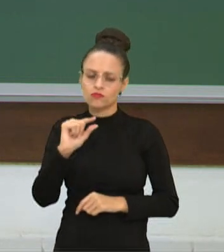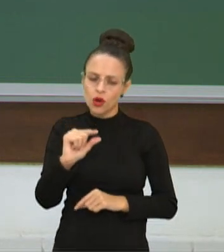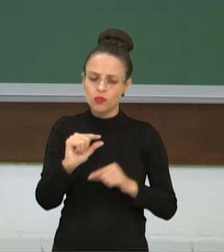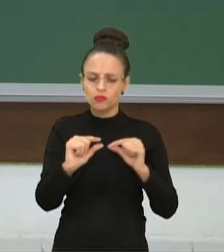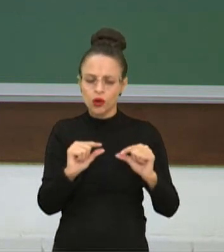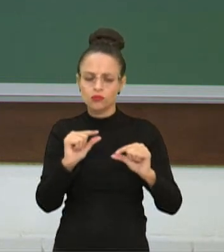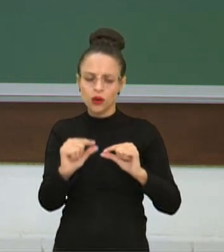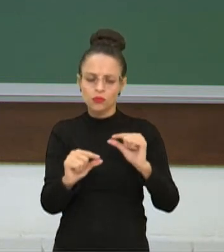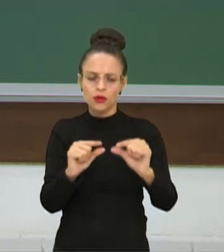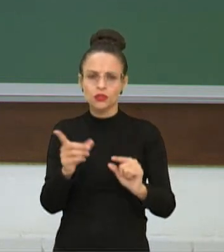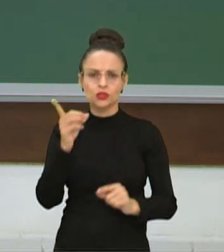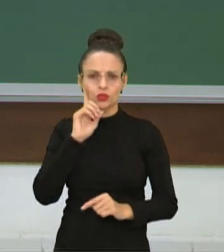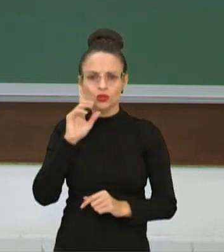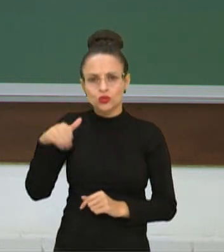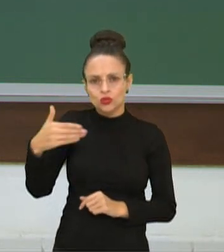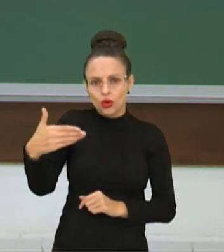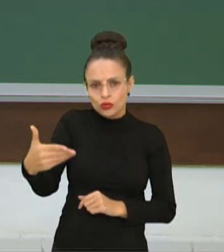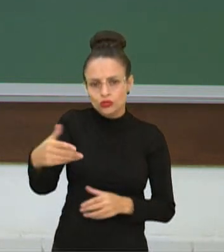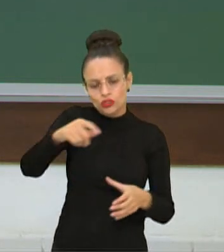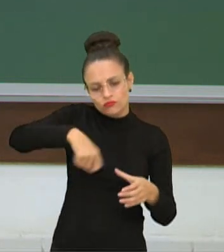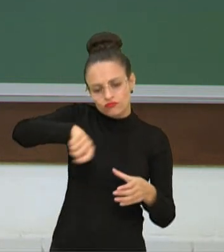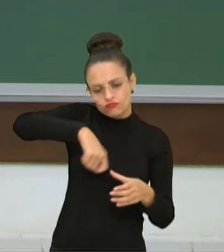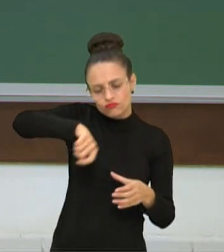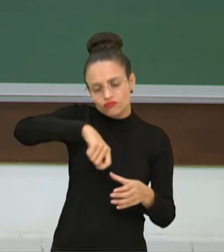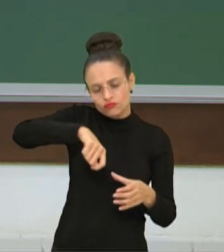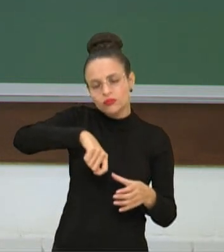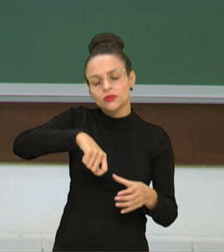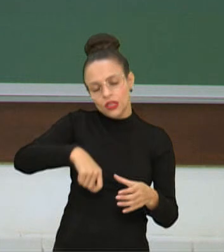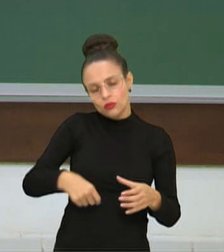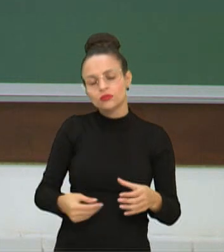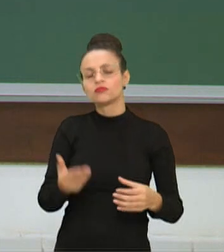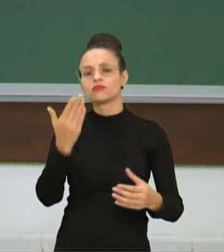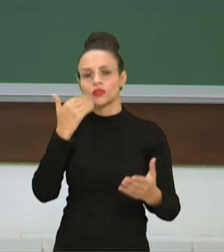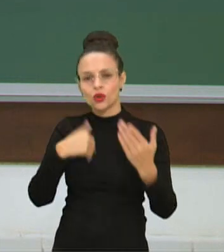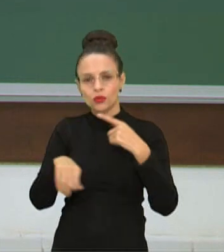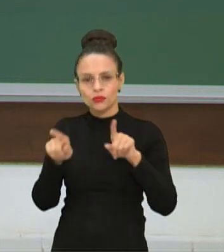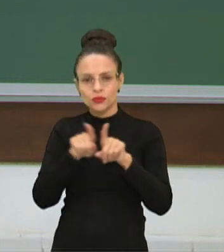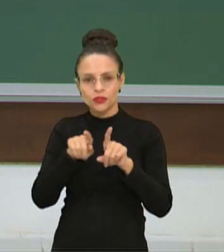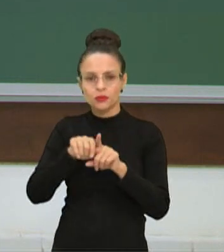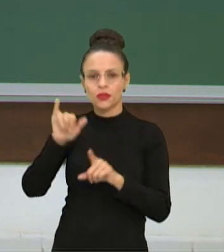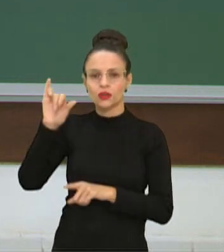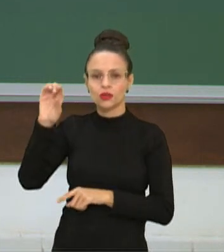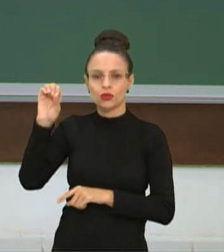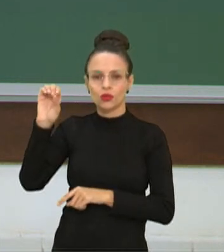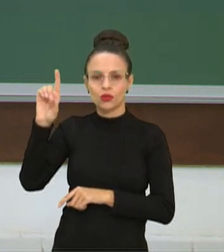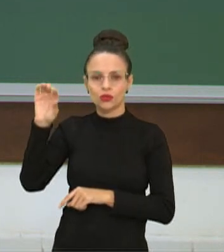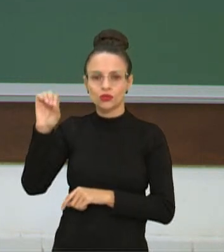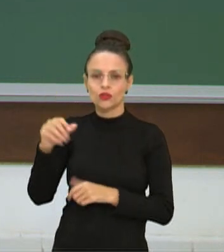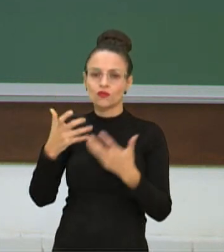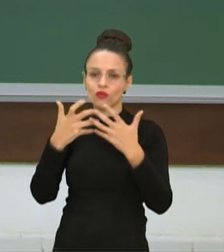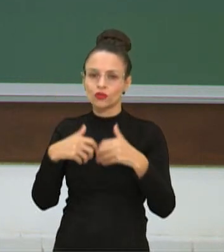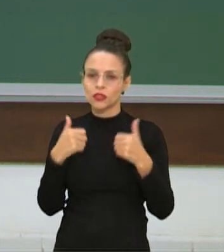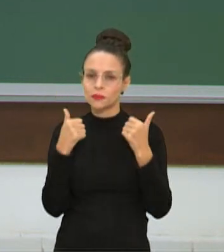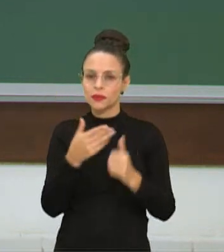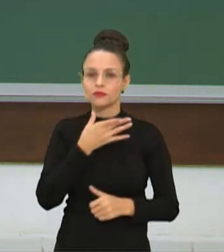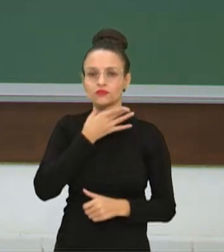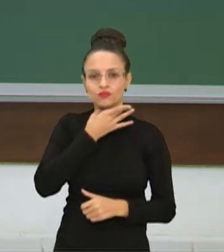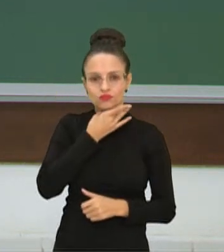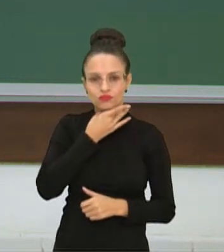pequenas todos os dias nas nossas comidas, a gente acaba ingerindo esse iodo e tendo um bom funcionamento da tireoide,